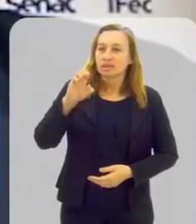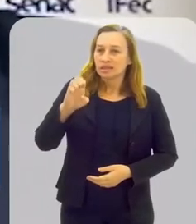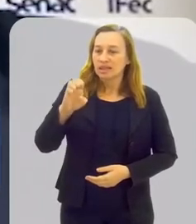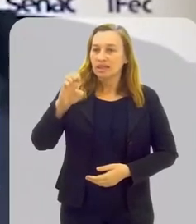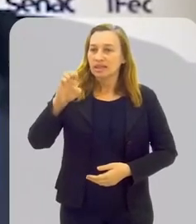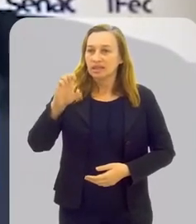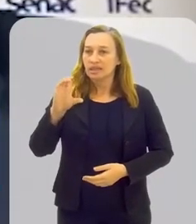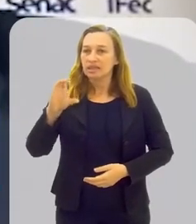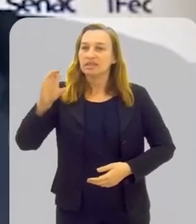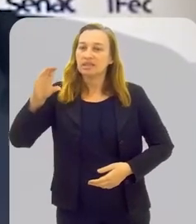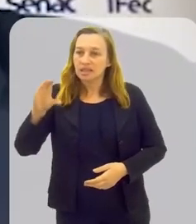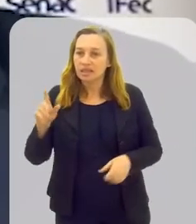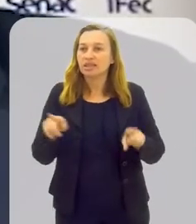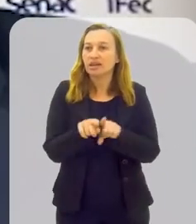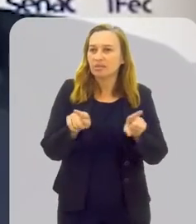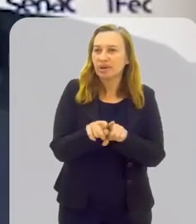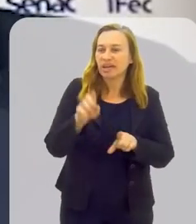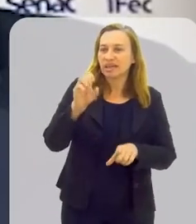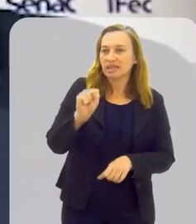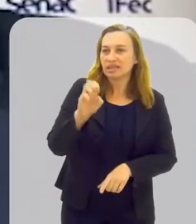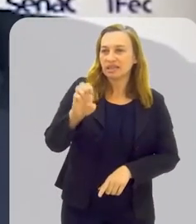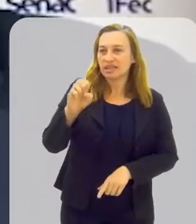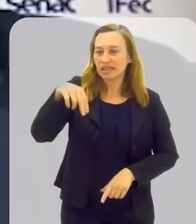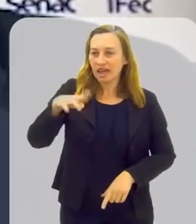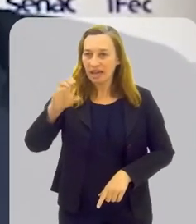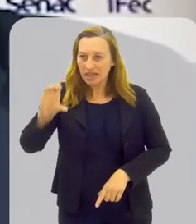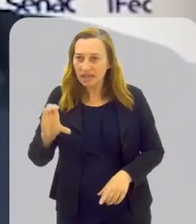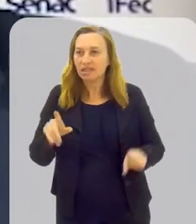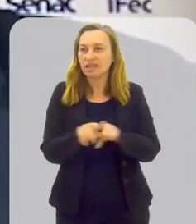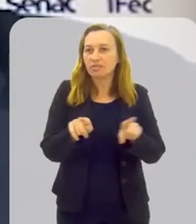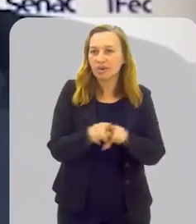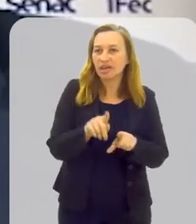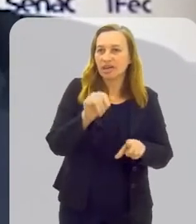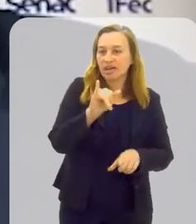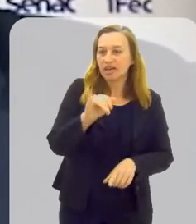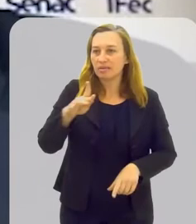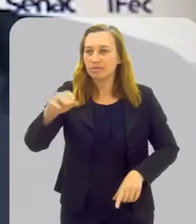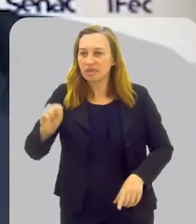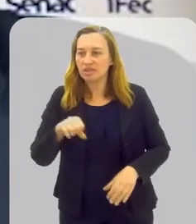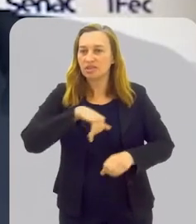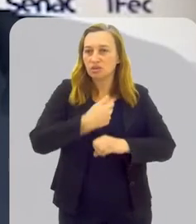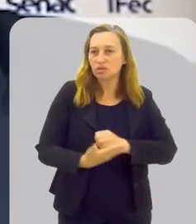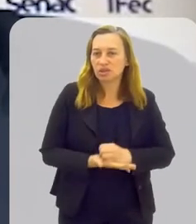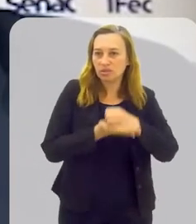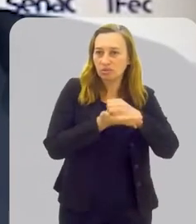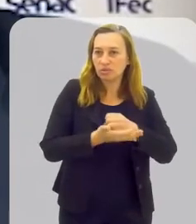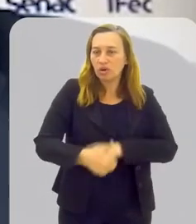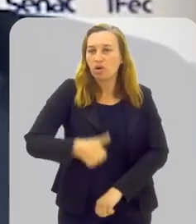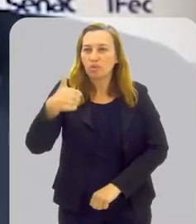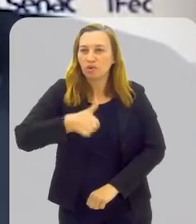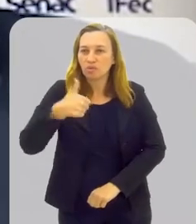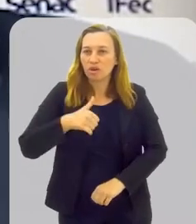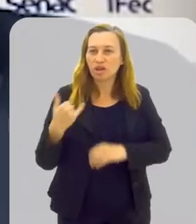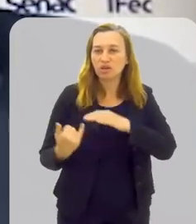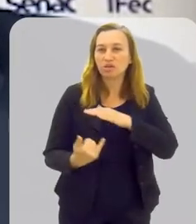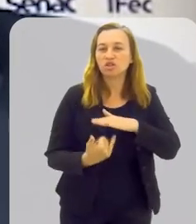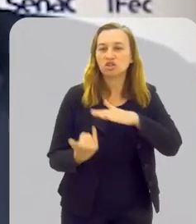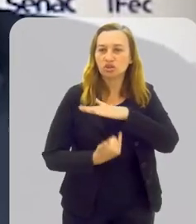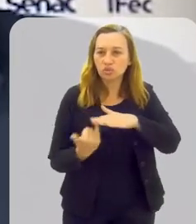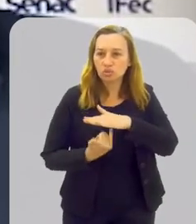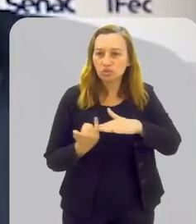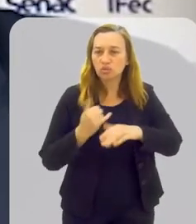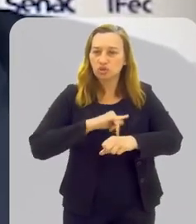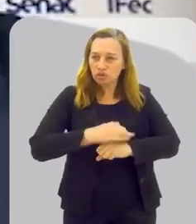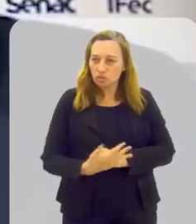temos também o Instituto de Pesquisa e nós lançamos o IFES que é o Instituto Fecomércio de sustentabilidade é o primeiro Instituto desse